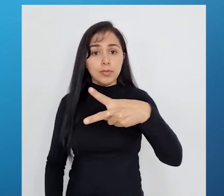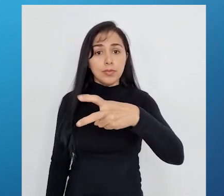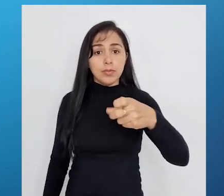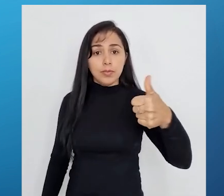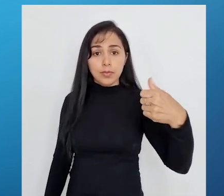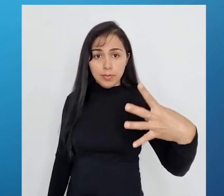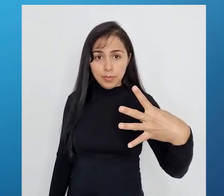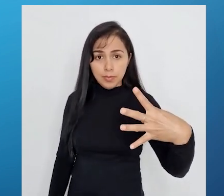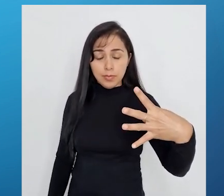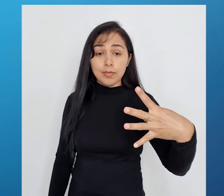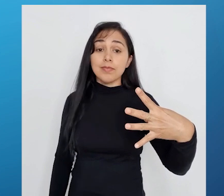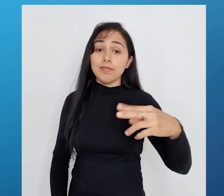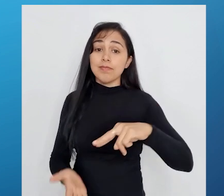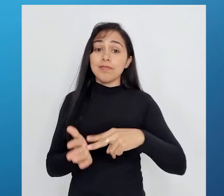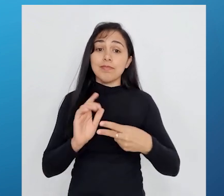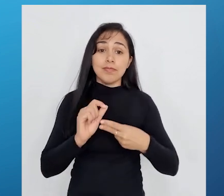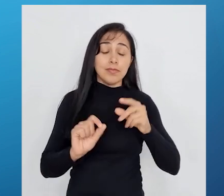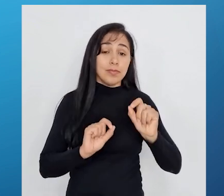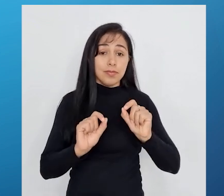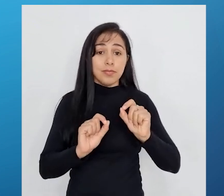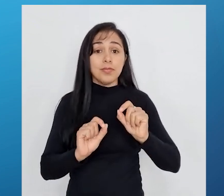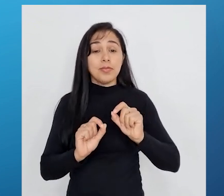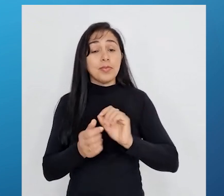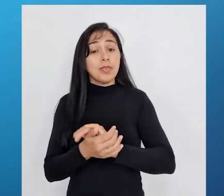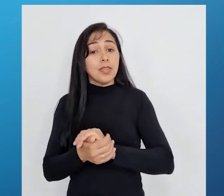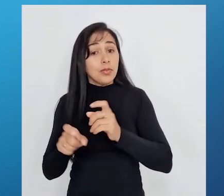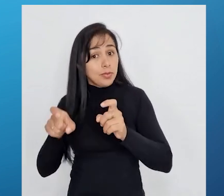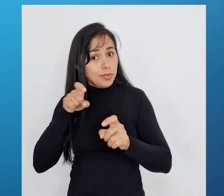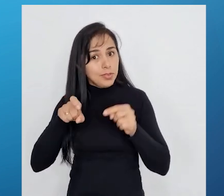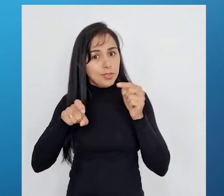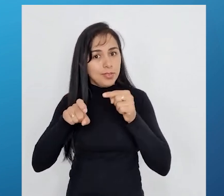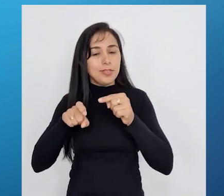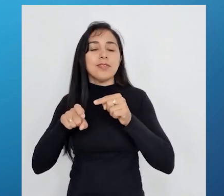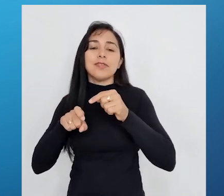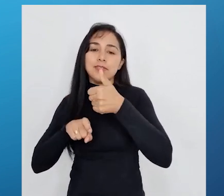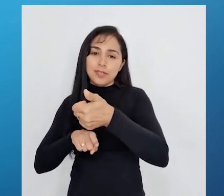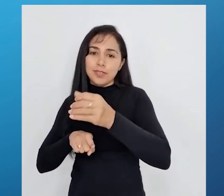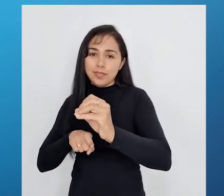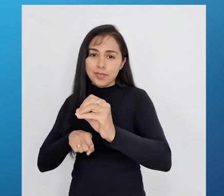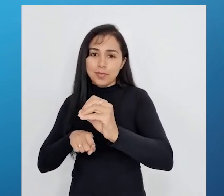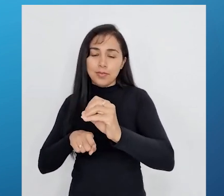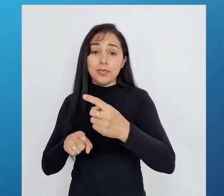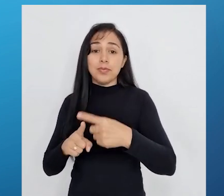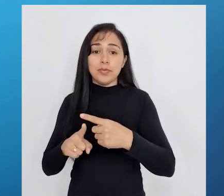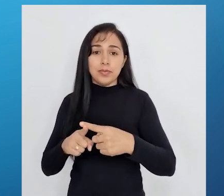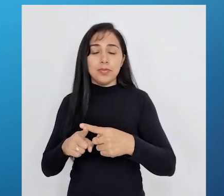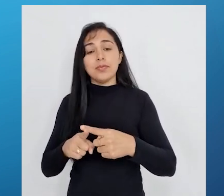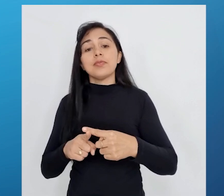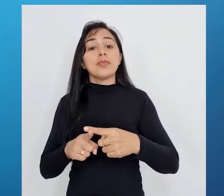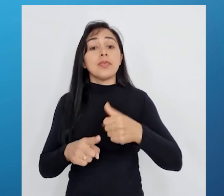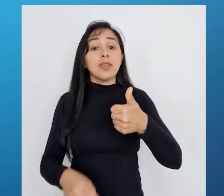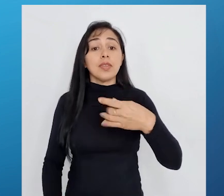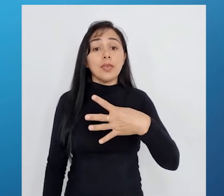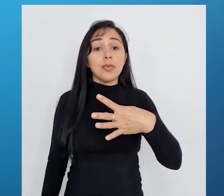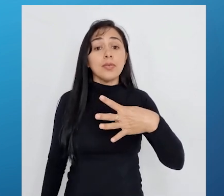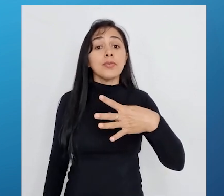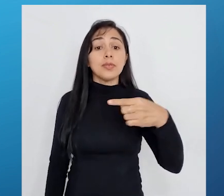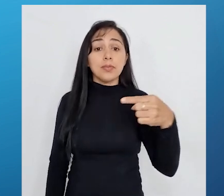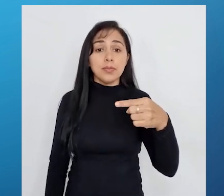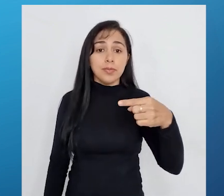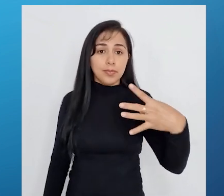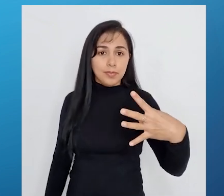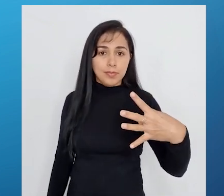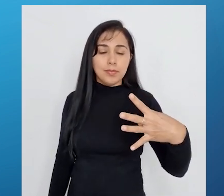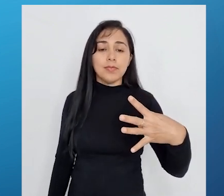x é igual a 10. 14 menos 4, x igual a 10.